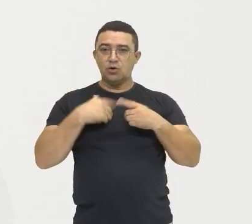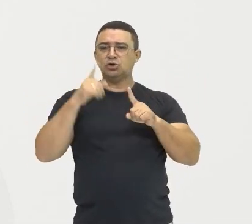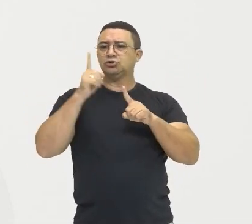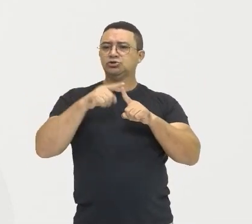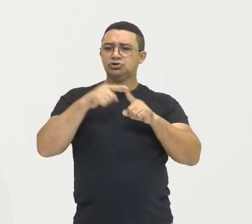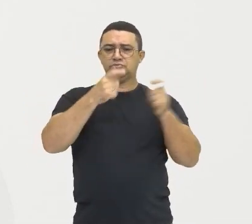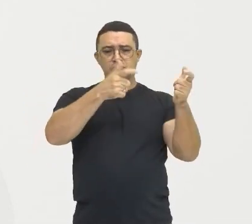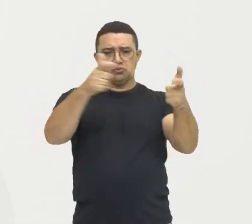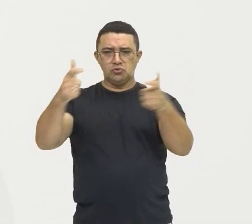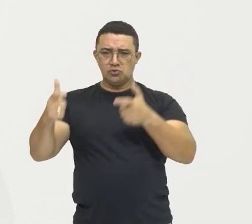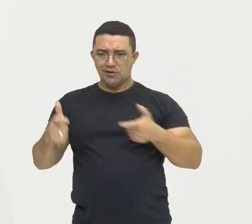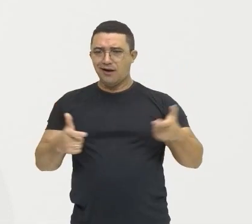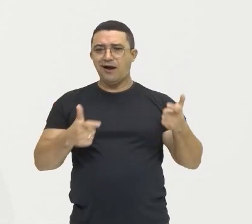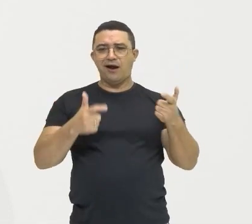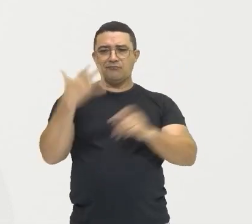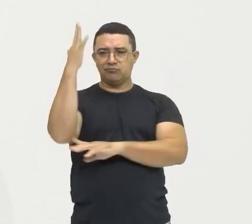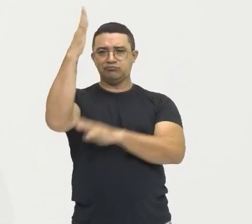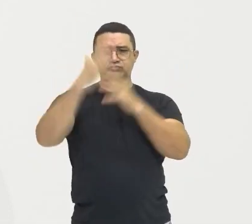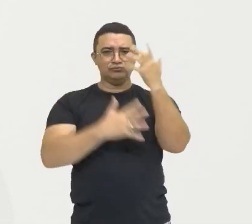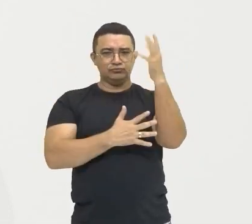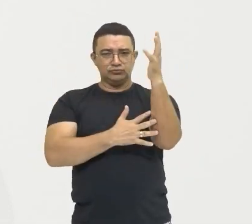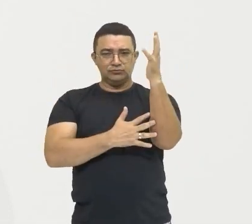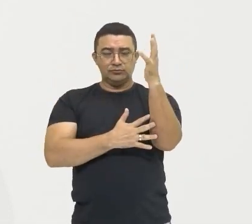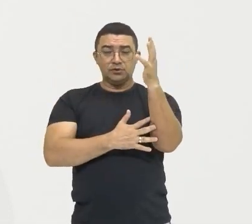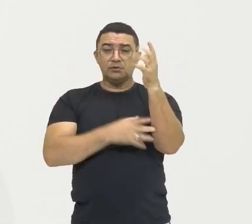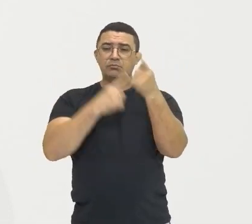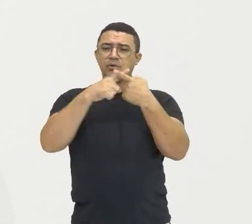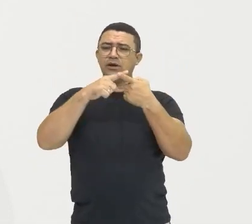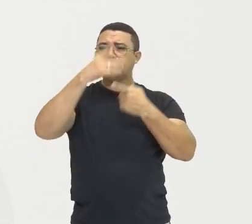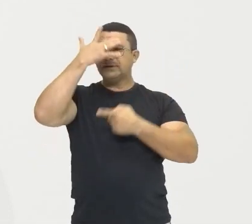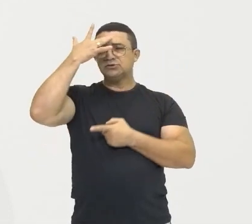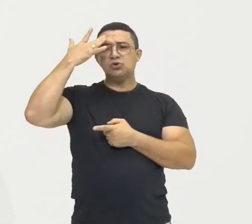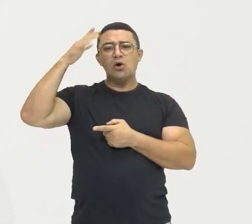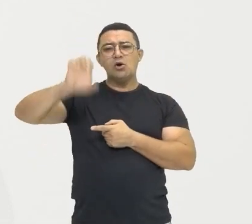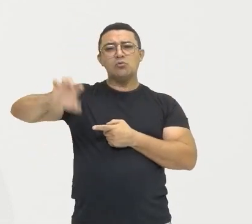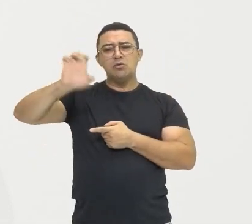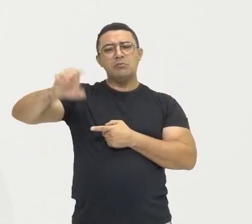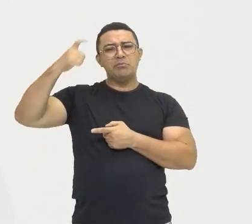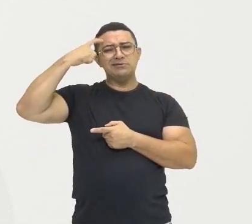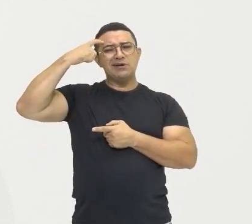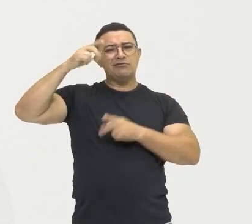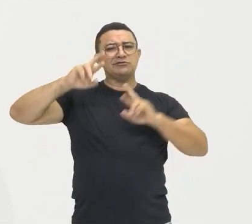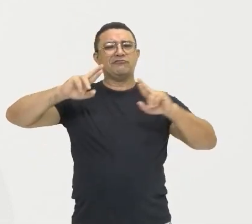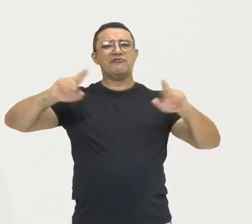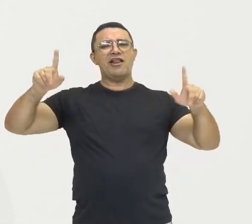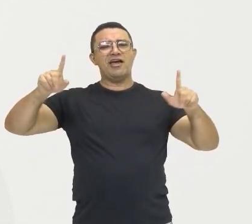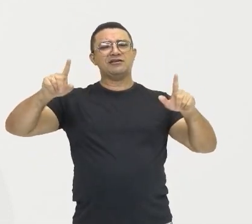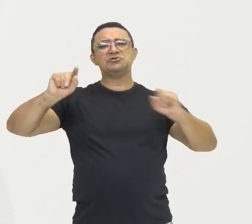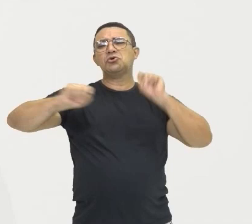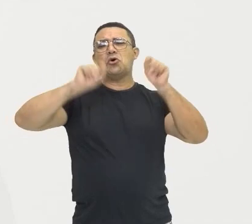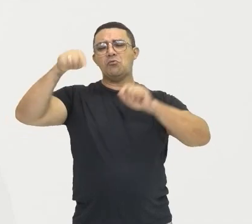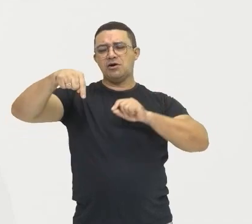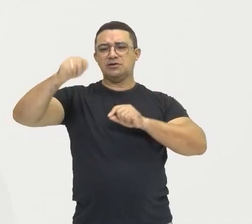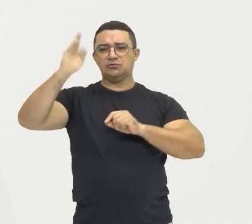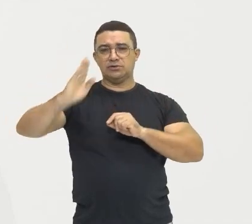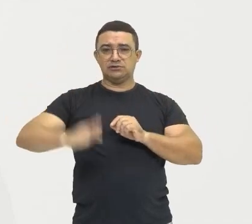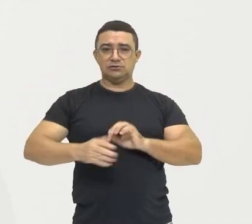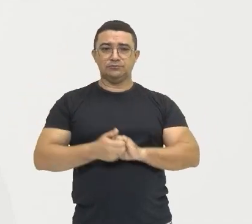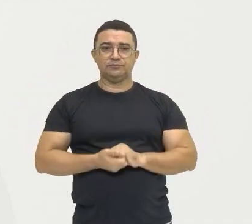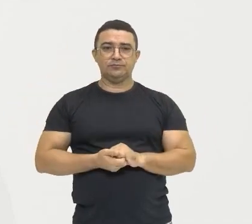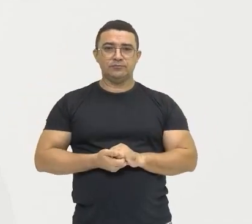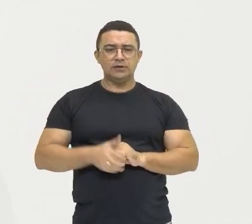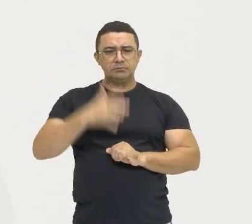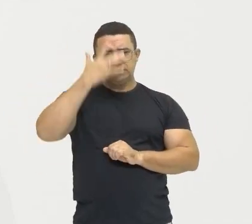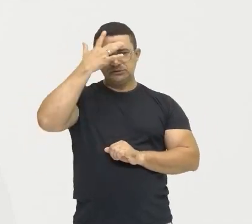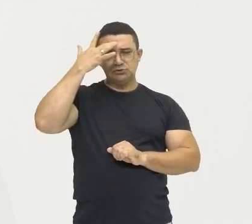estranha, né? De como era o novo mundo. Vamos seguir. Os europeus, eles tinham uma